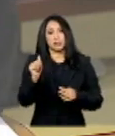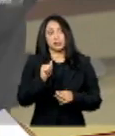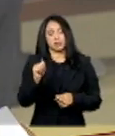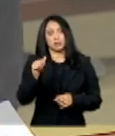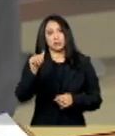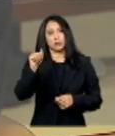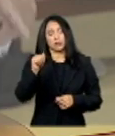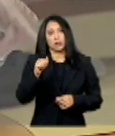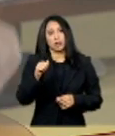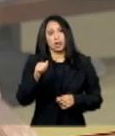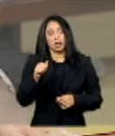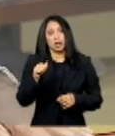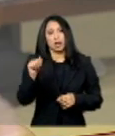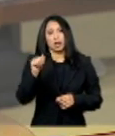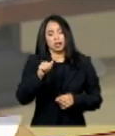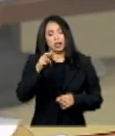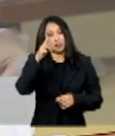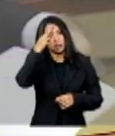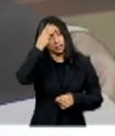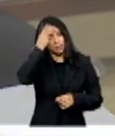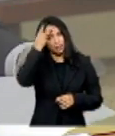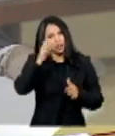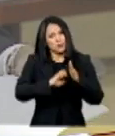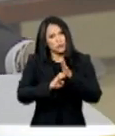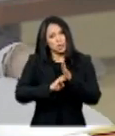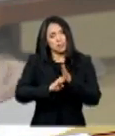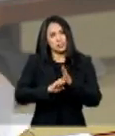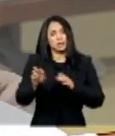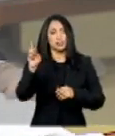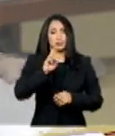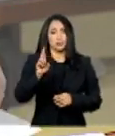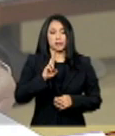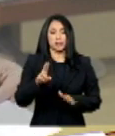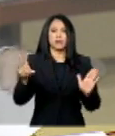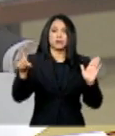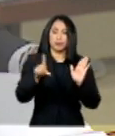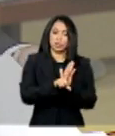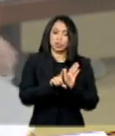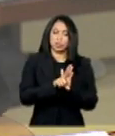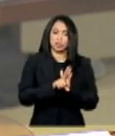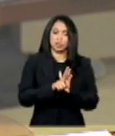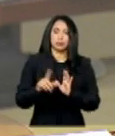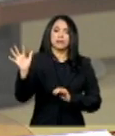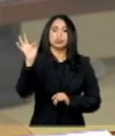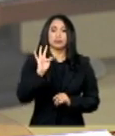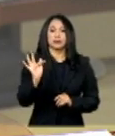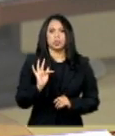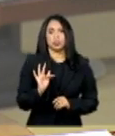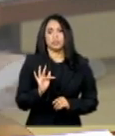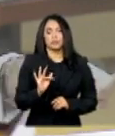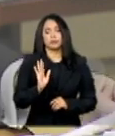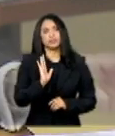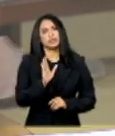conferidos pela legislação federal mas nós aqui já tivemos oportunidade de